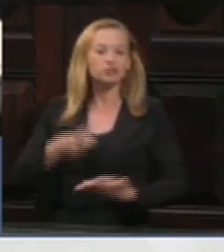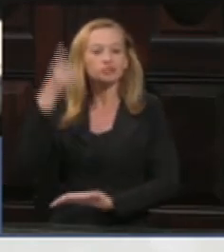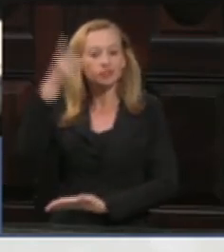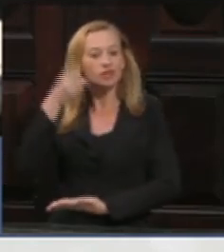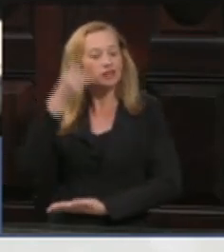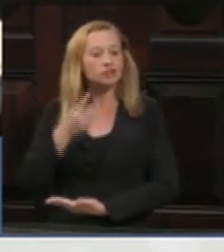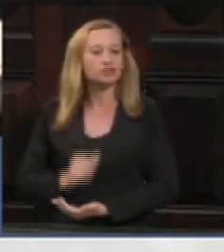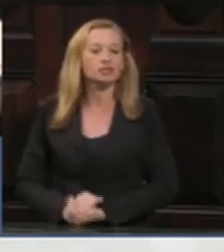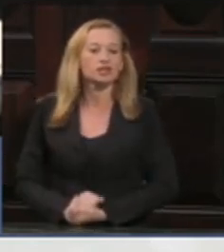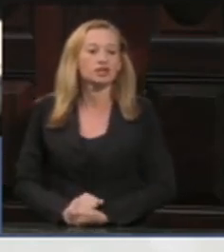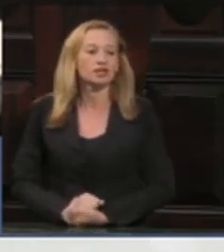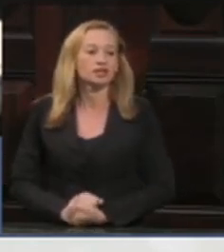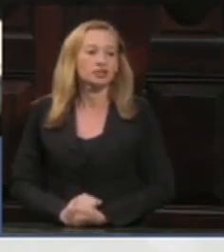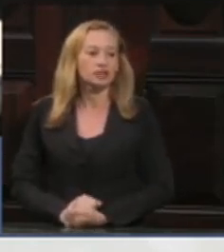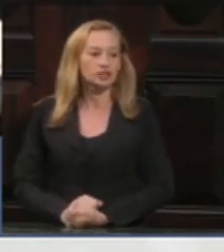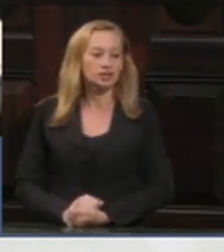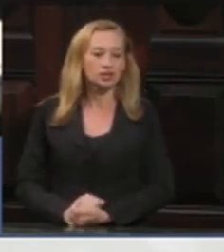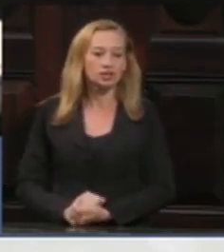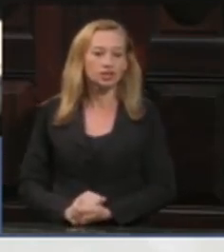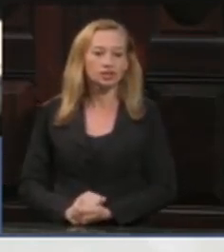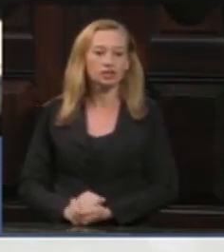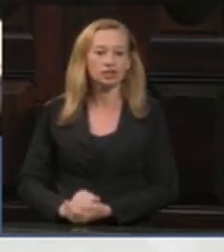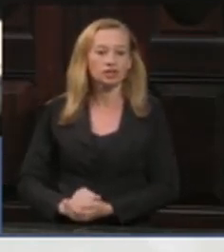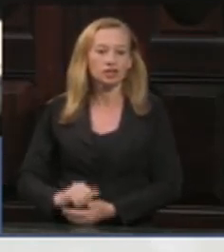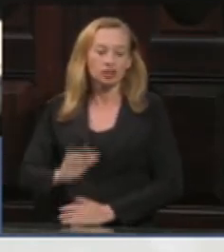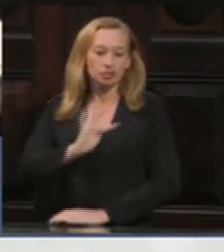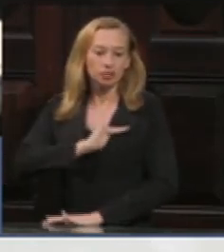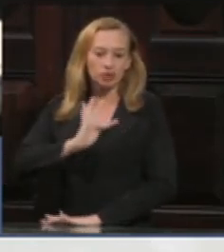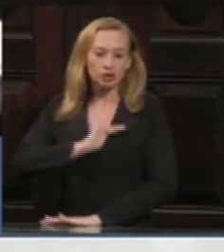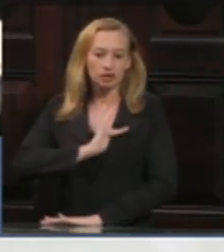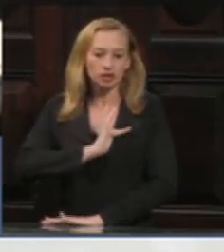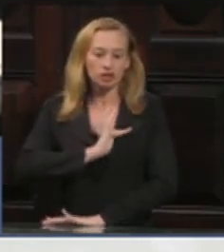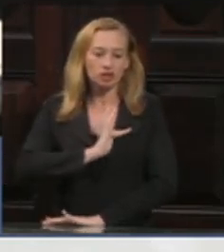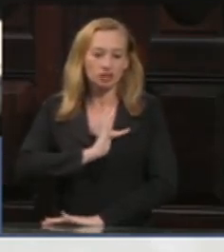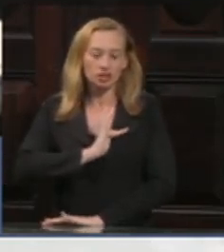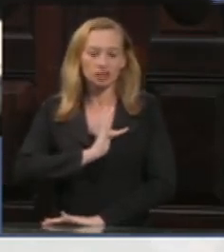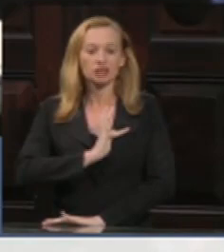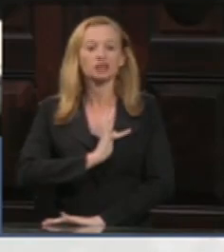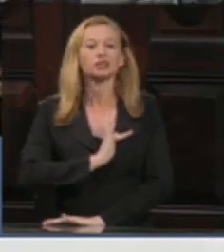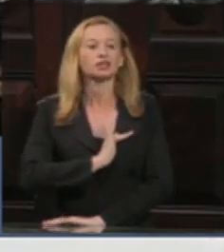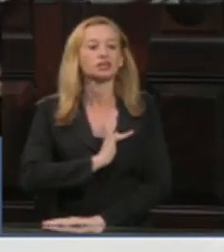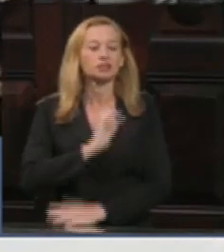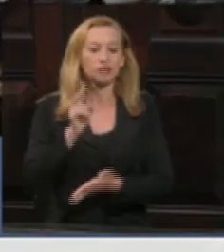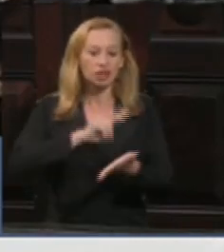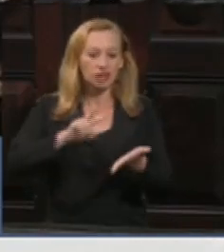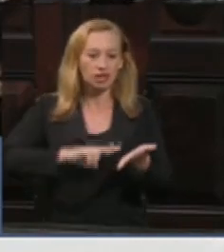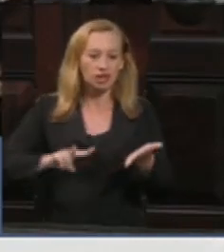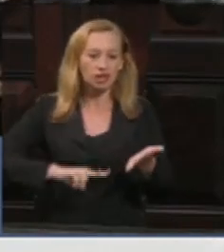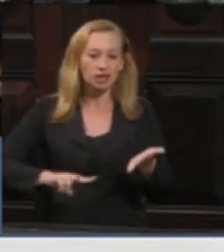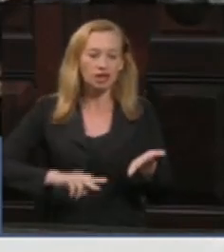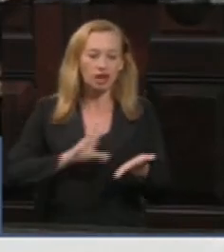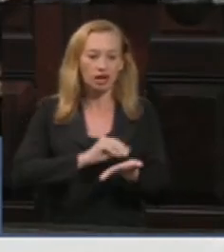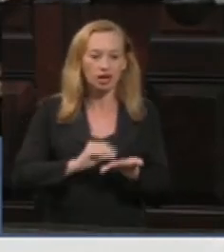deputado subtenente Bernardo para fazer a leitura da ata da sessão anterior.